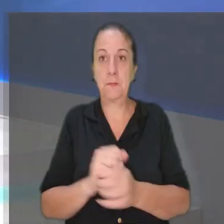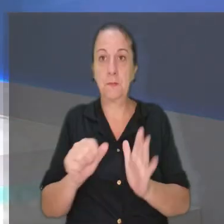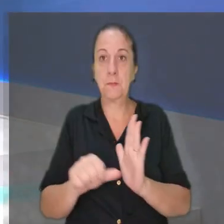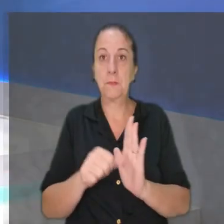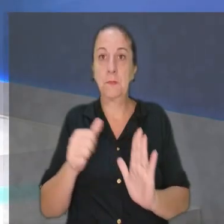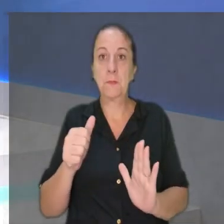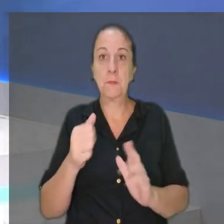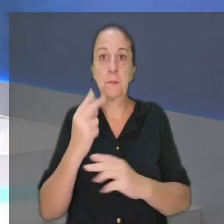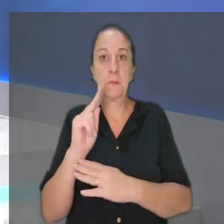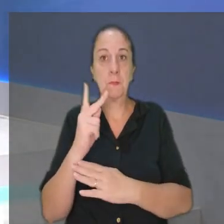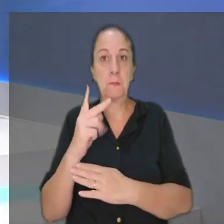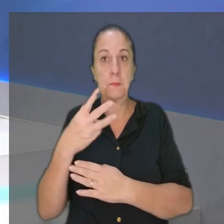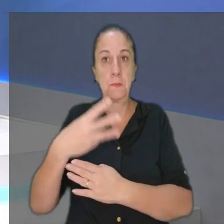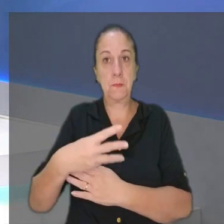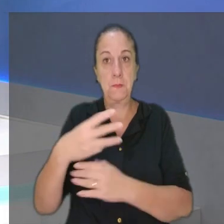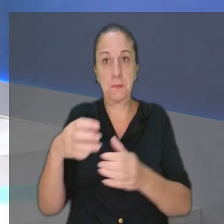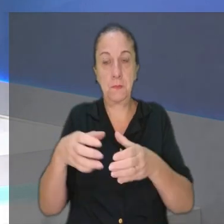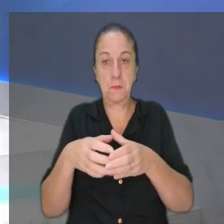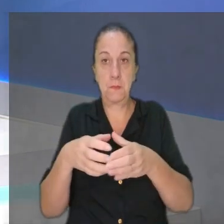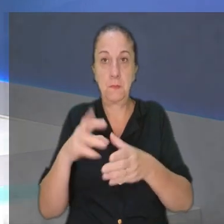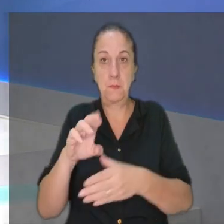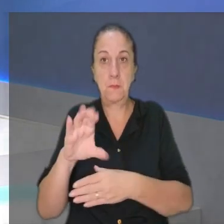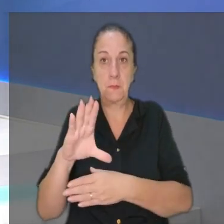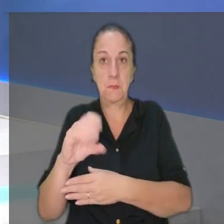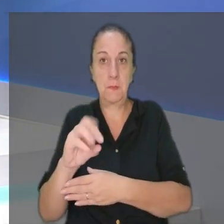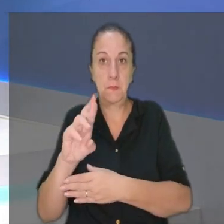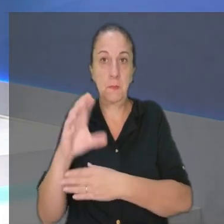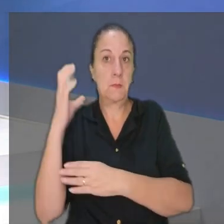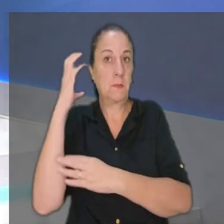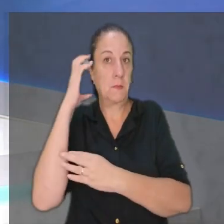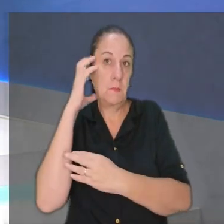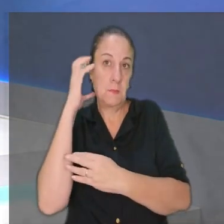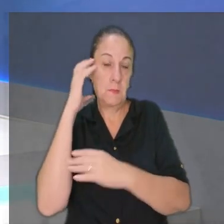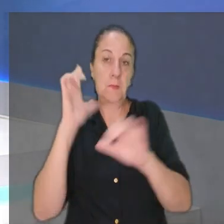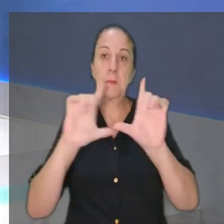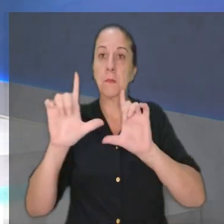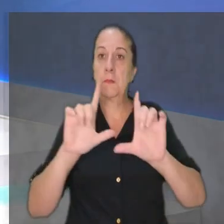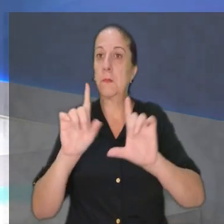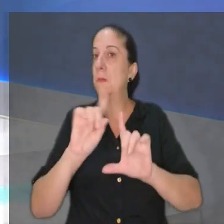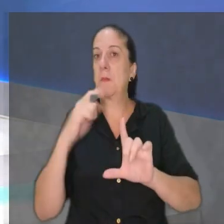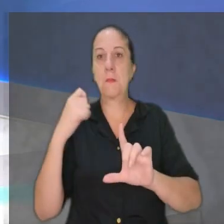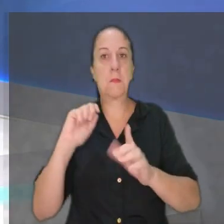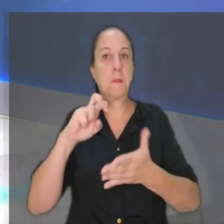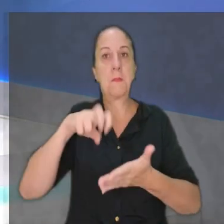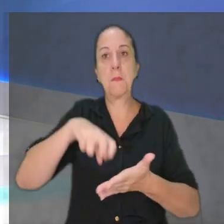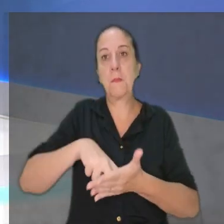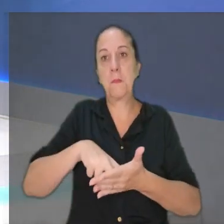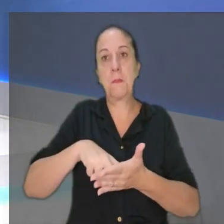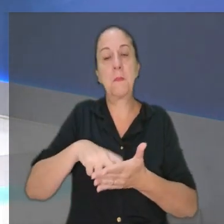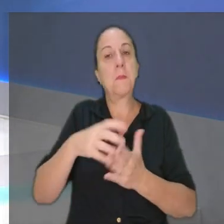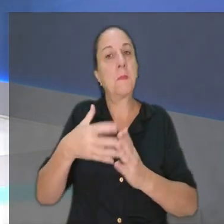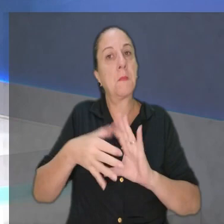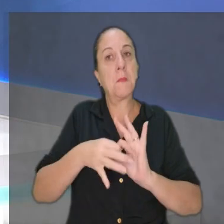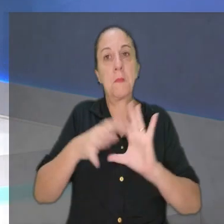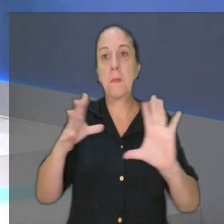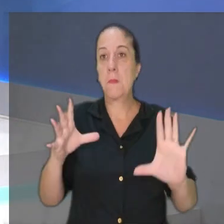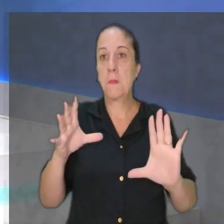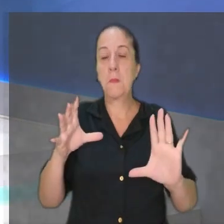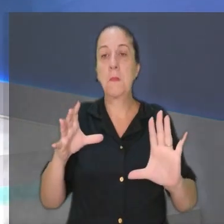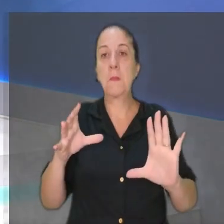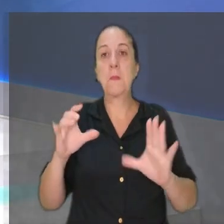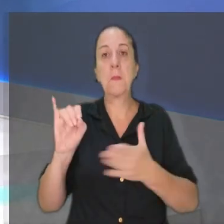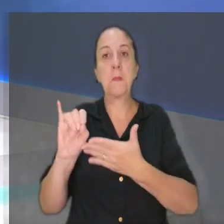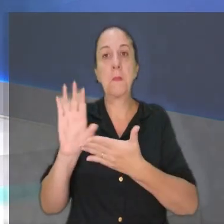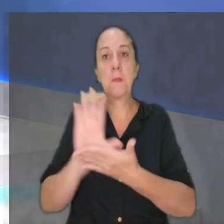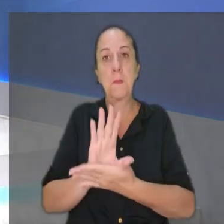O primeiro caso é da terceira turma. A Record Rádio e Televisão foi absolvida do pagamento de indenização de R$30 mil por dano